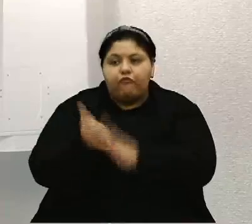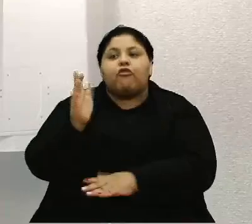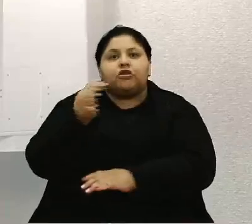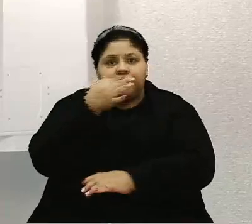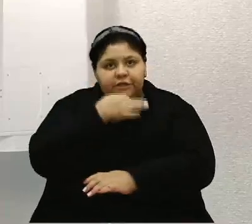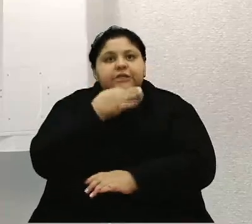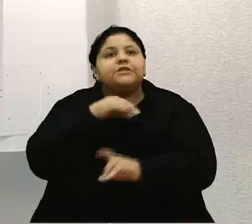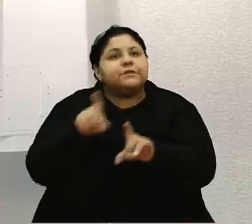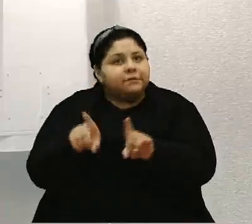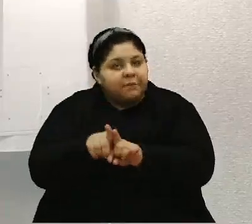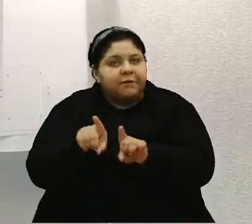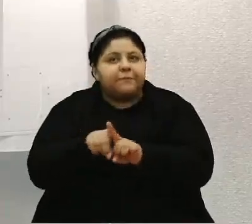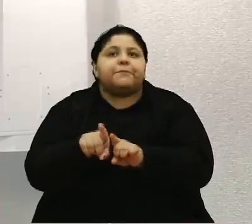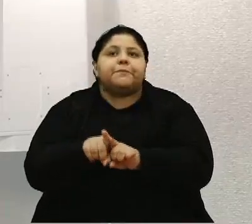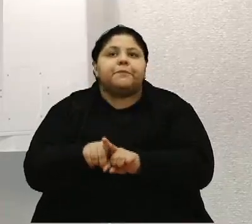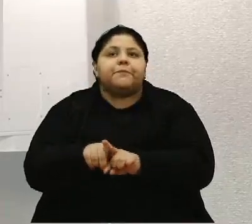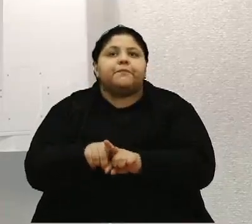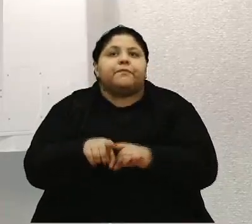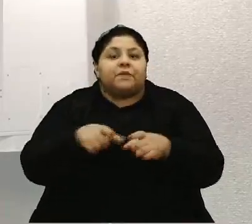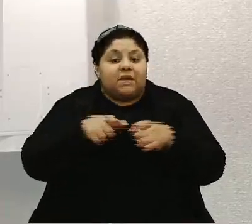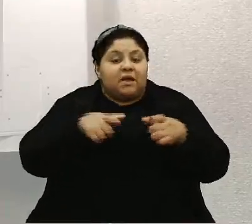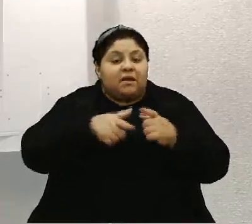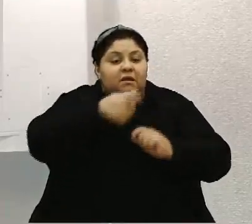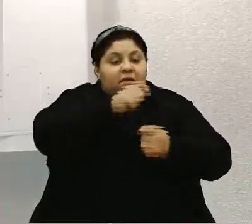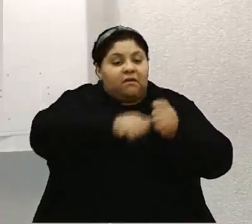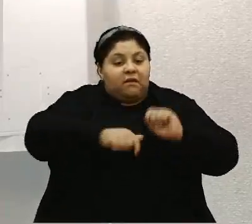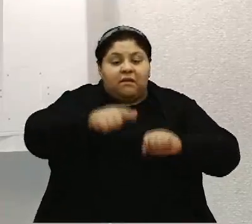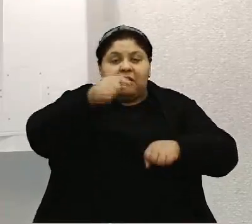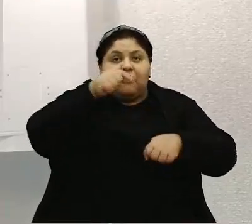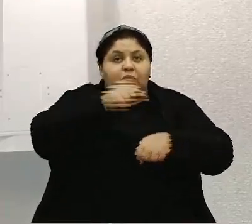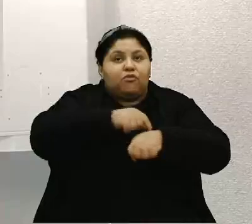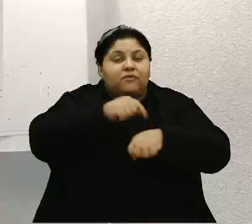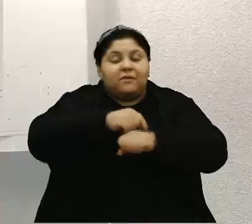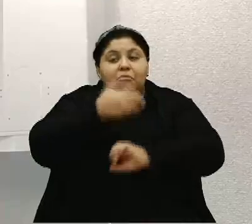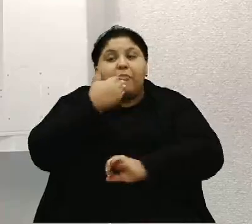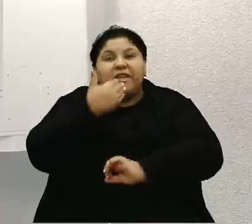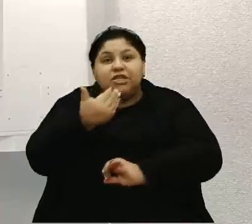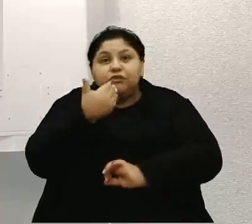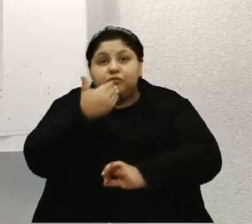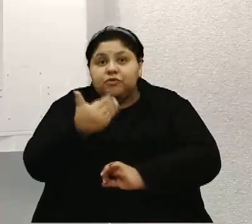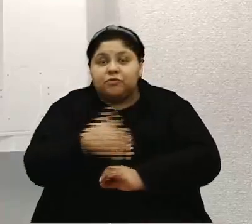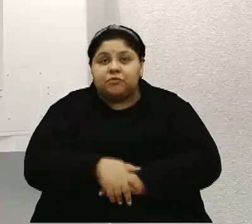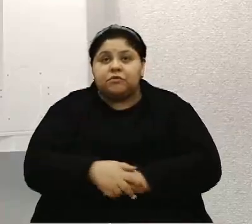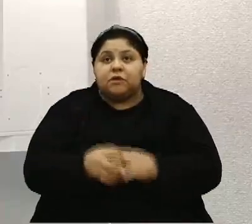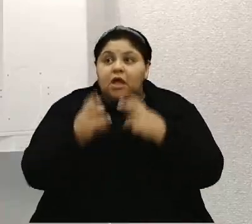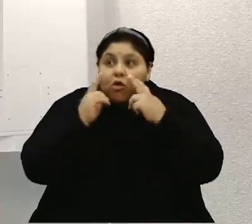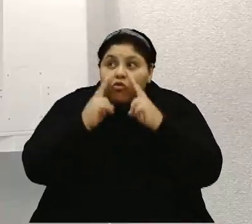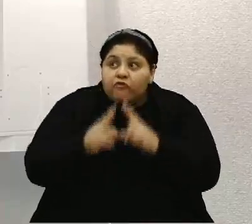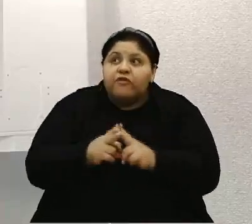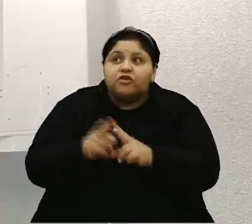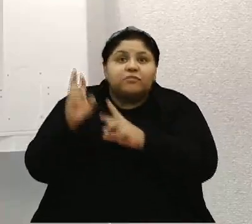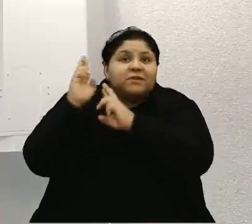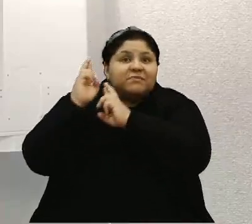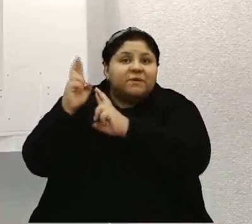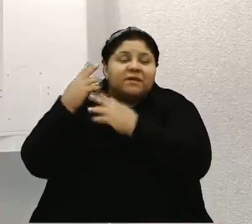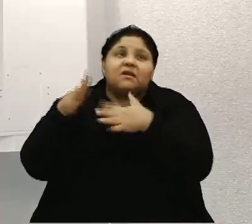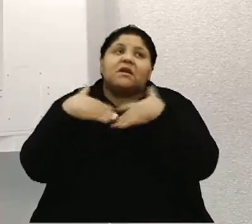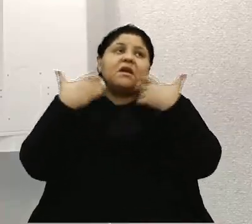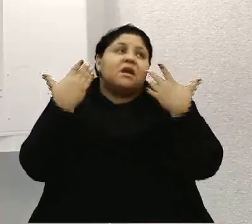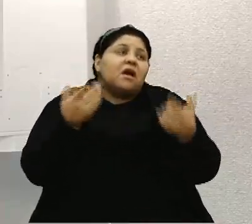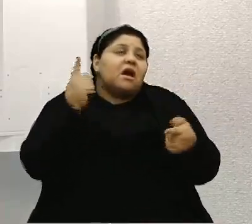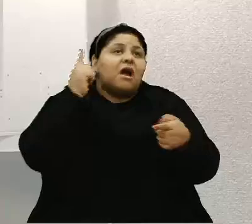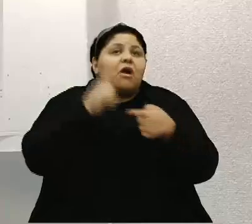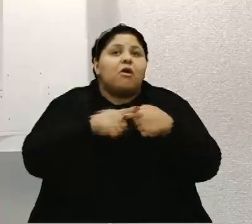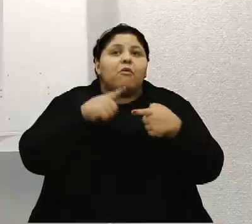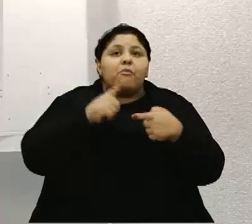também. As grandes construtoras há muito tempo estão clamando por isso. E eu não vejo uma luz. Ah, porque vai fazer